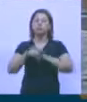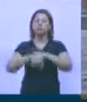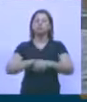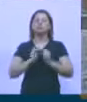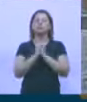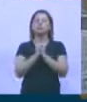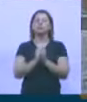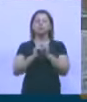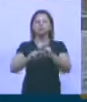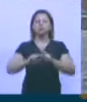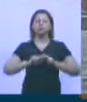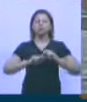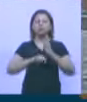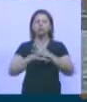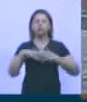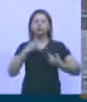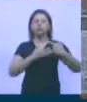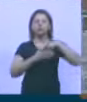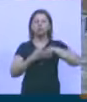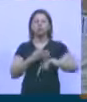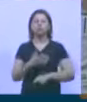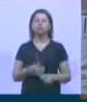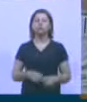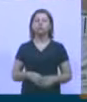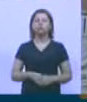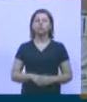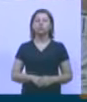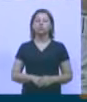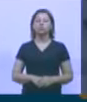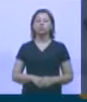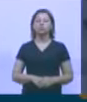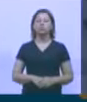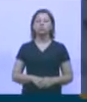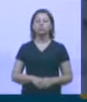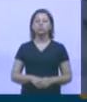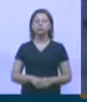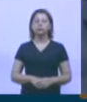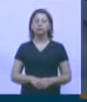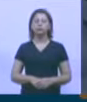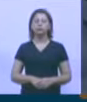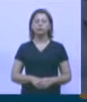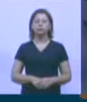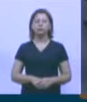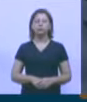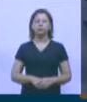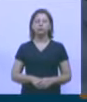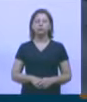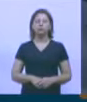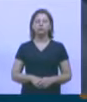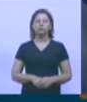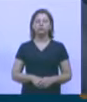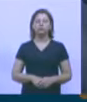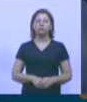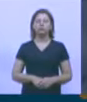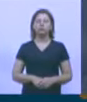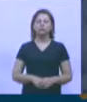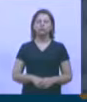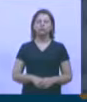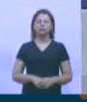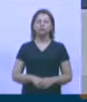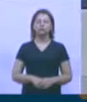por cura interior sobre isso. Suppose a person has been conceived outside